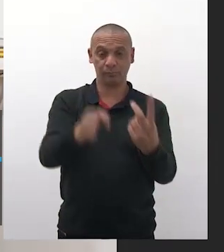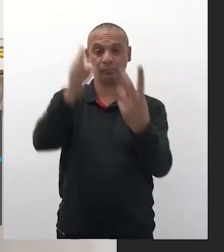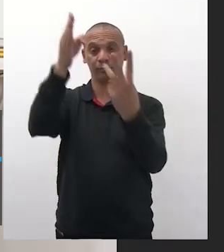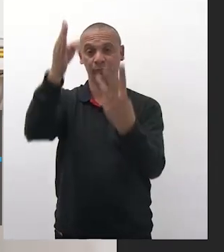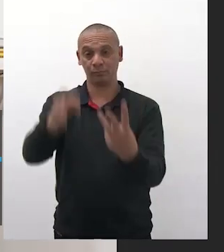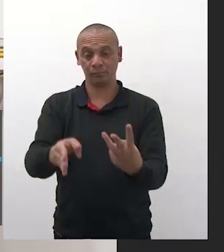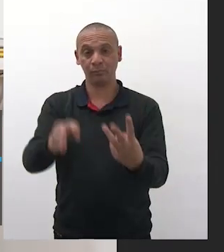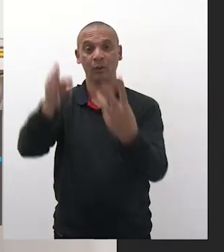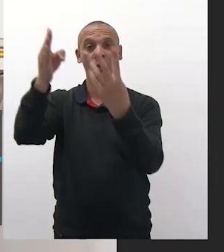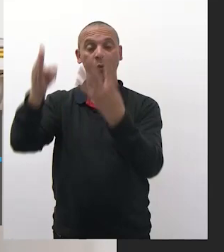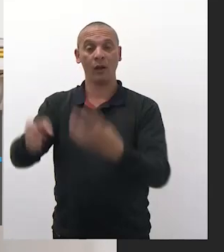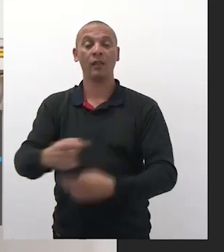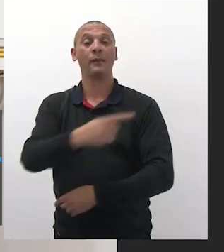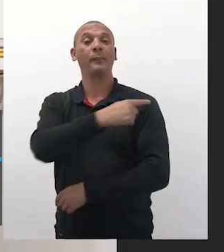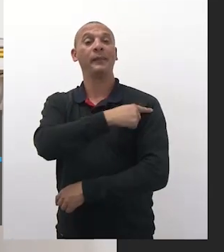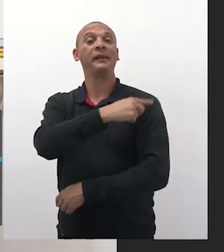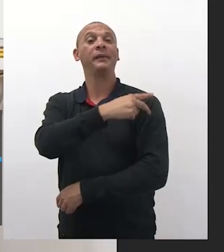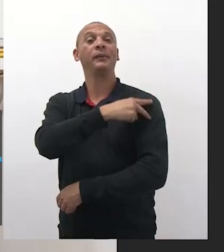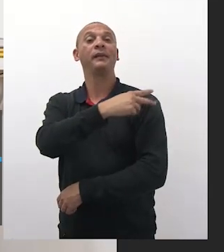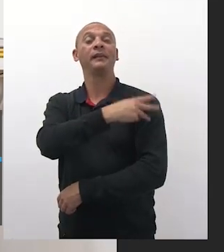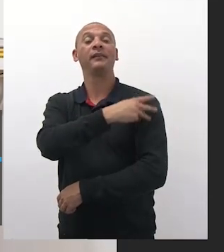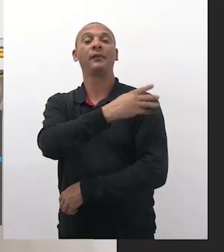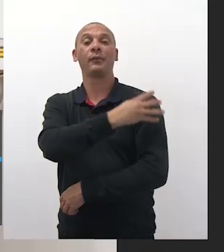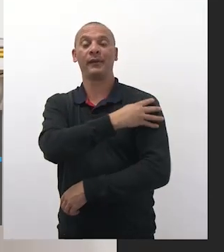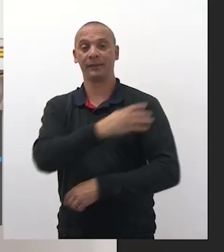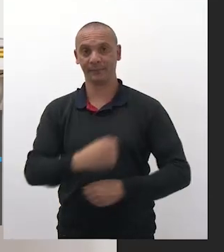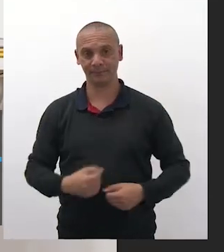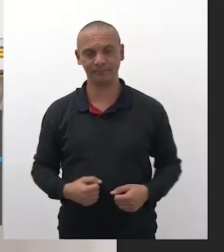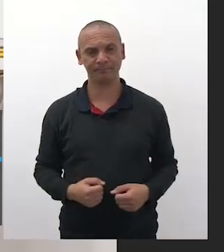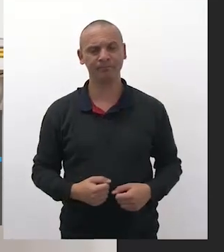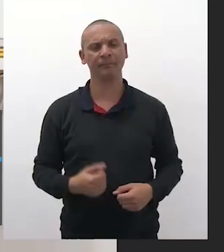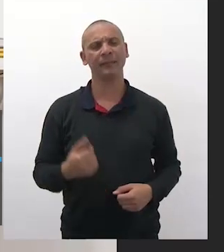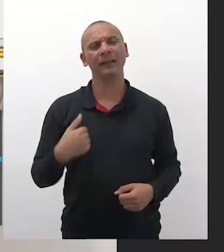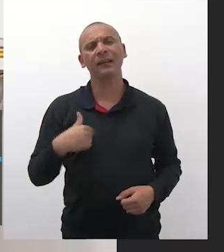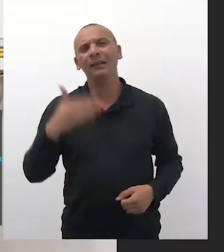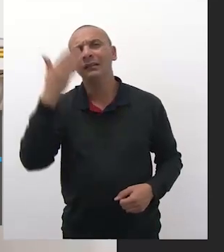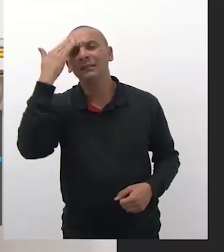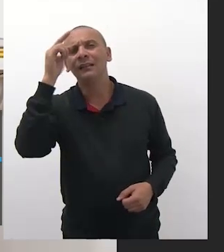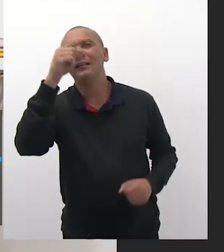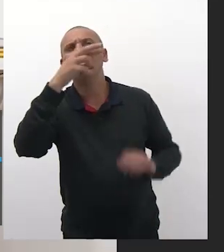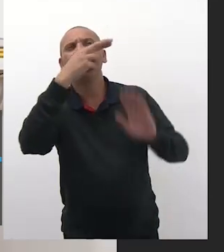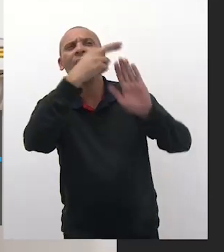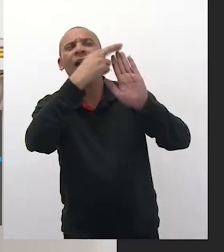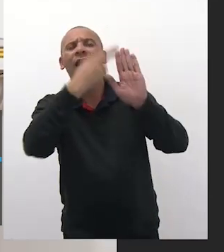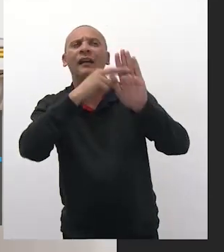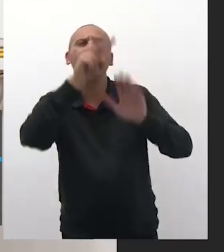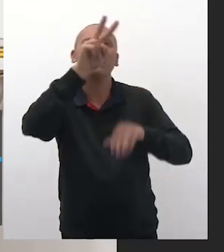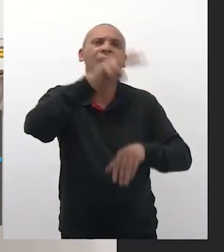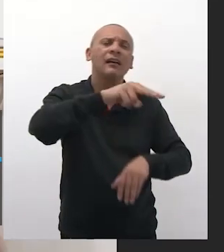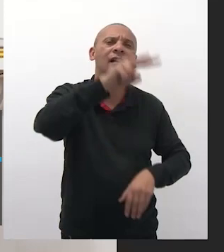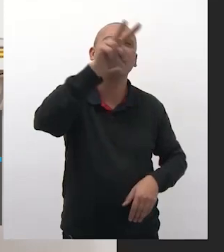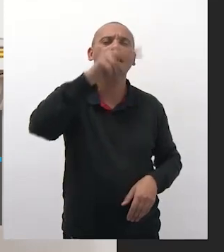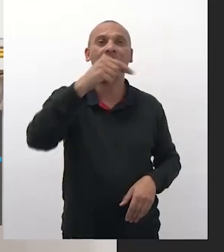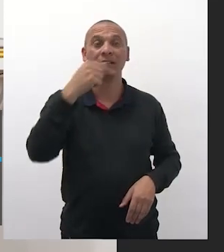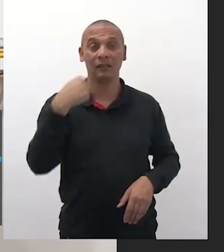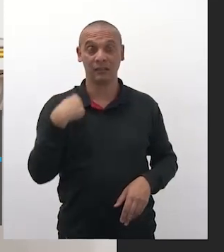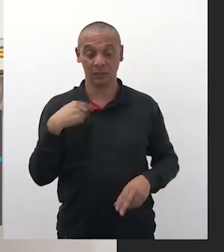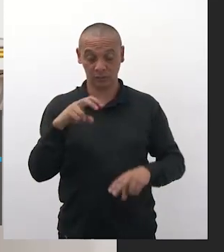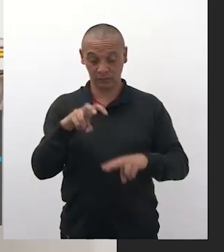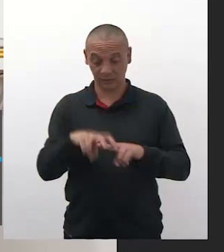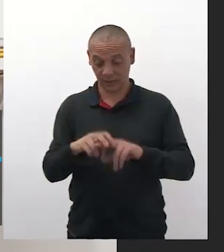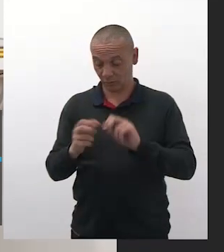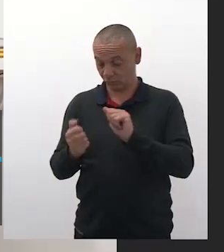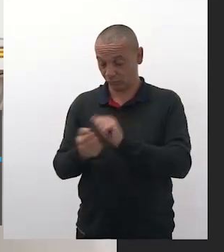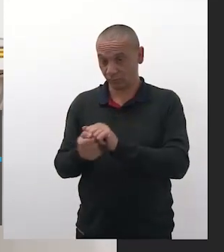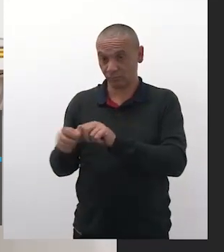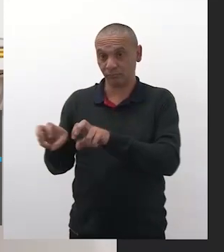segunda, e terceira e quarta. E comecei ali a entender as regras, né? Então, você está sentado com o seu colega do